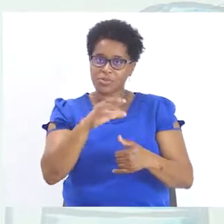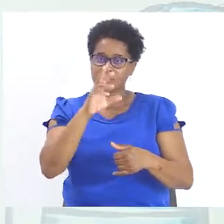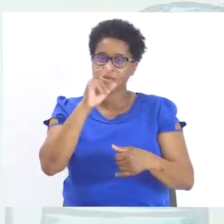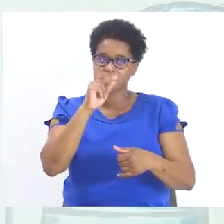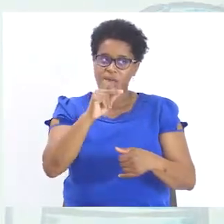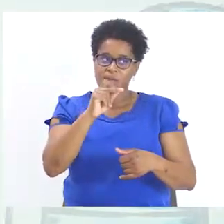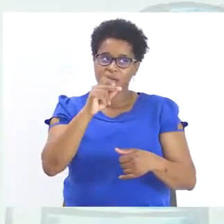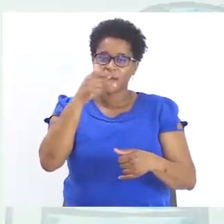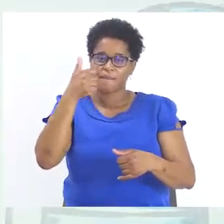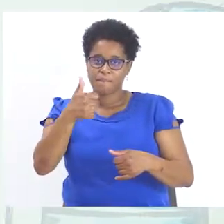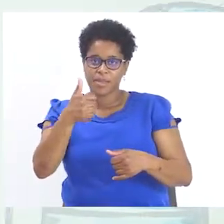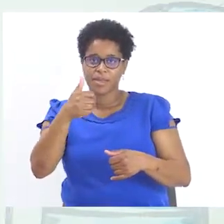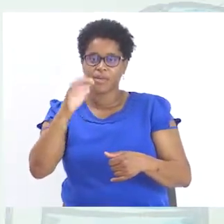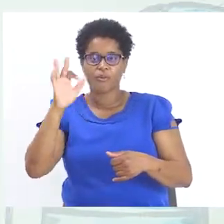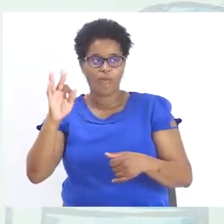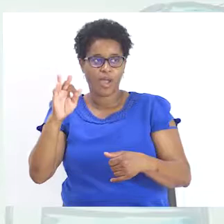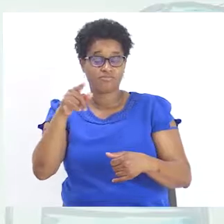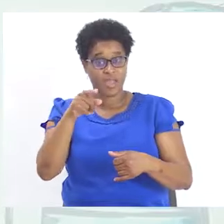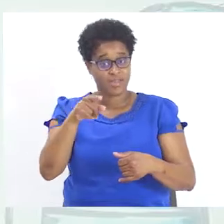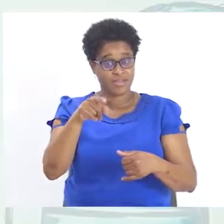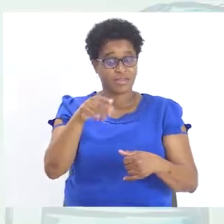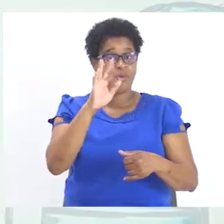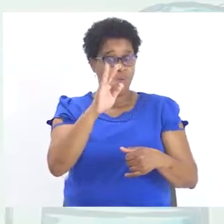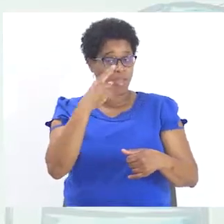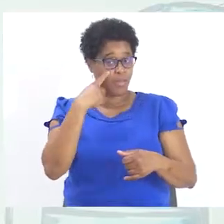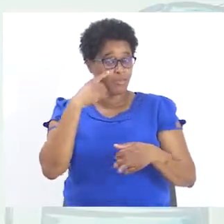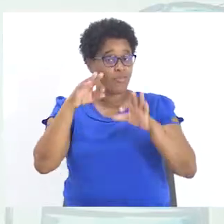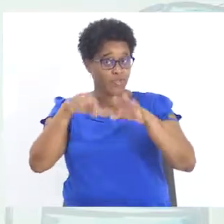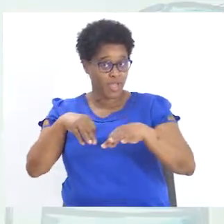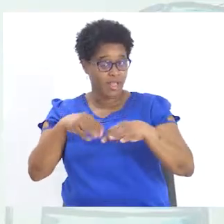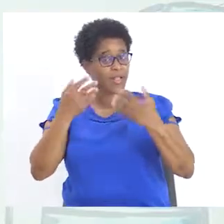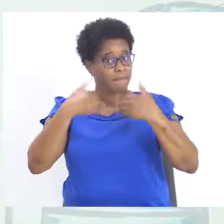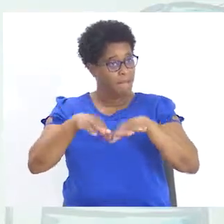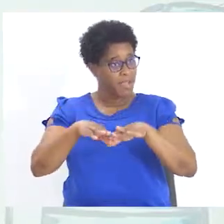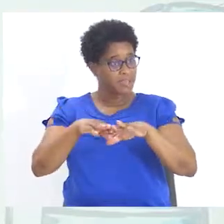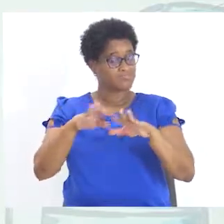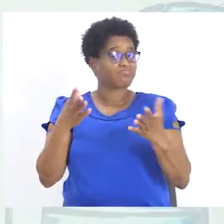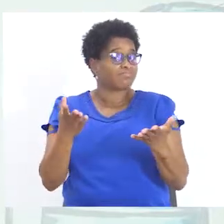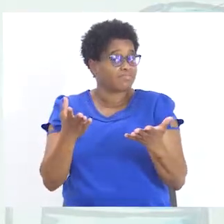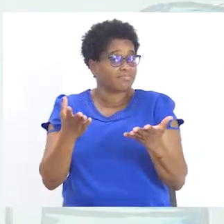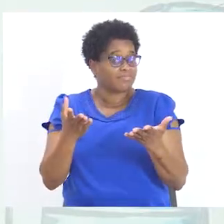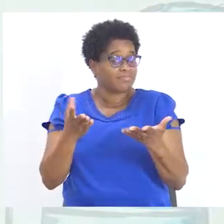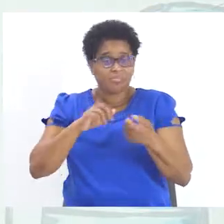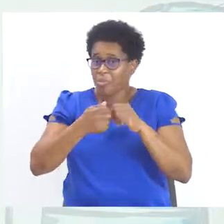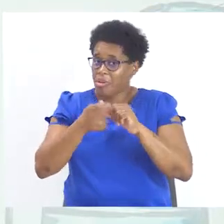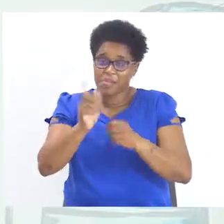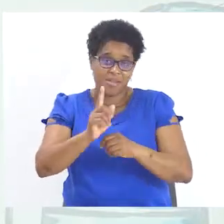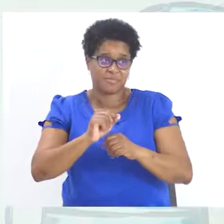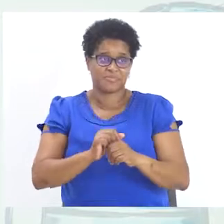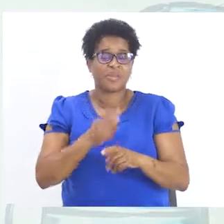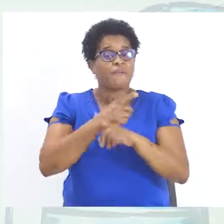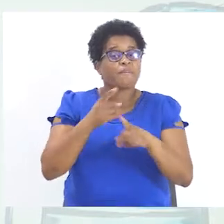4 aparece no final, mas não tem problema. Por quê? Porque aqui nós temos multiplicação